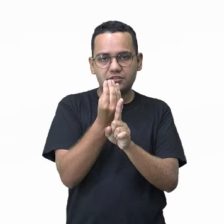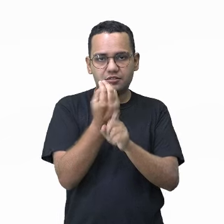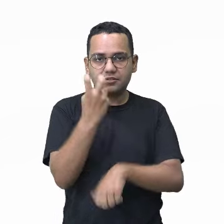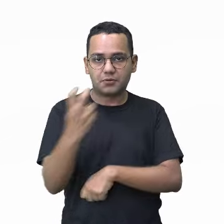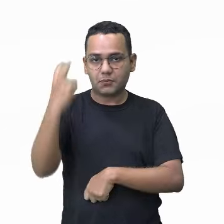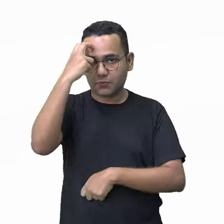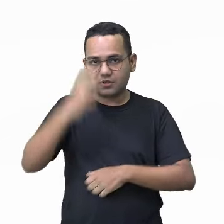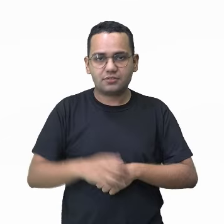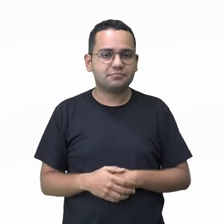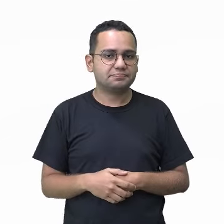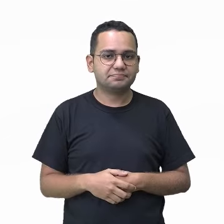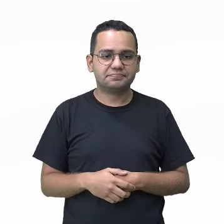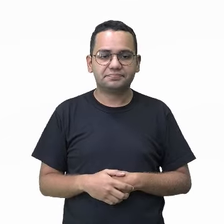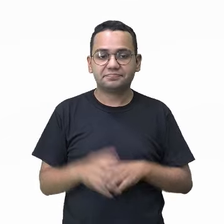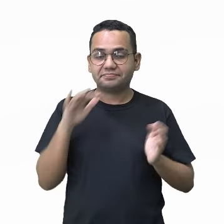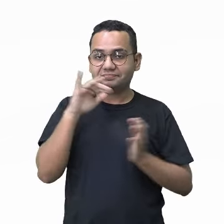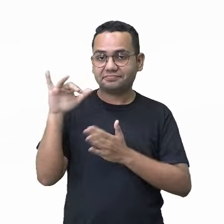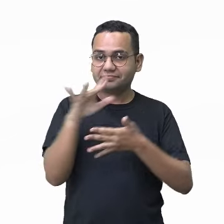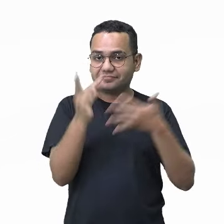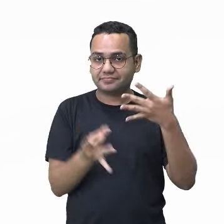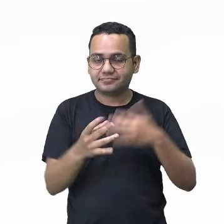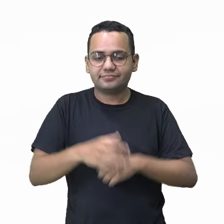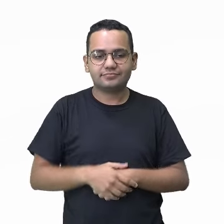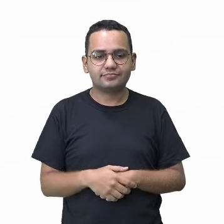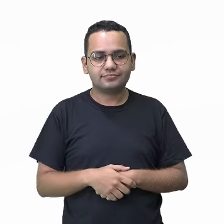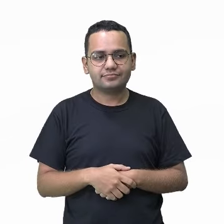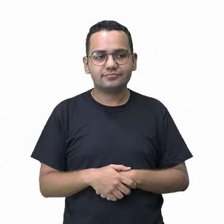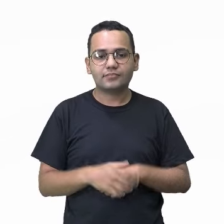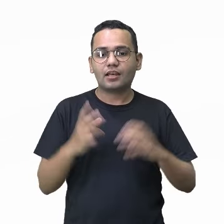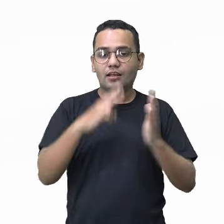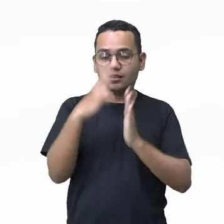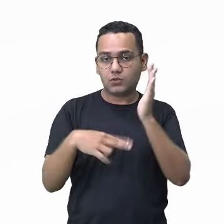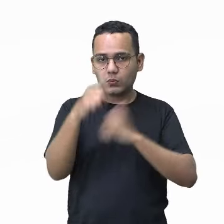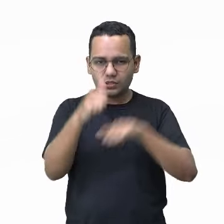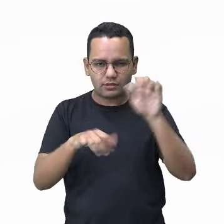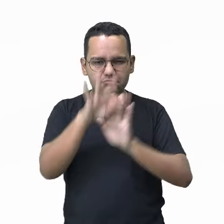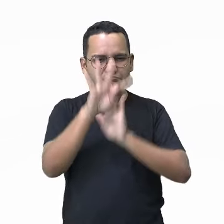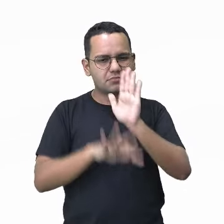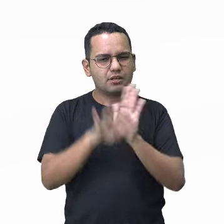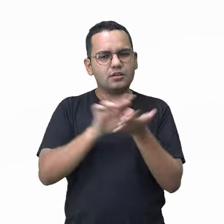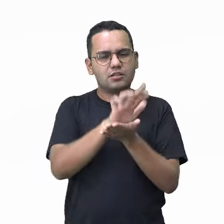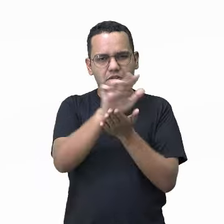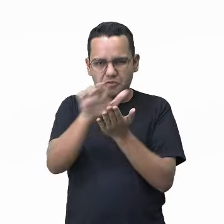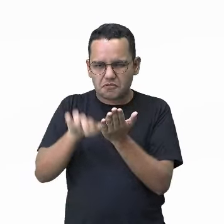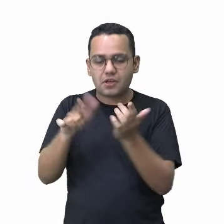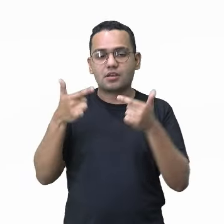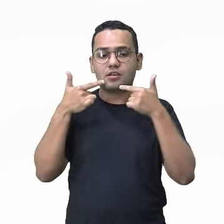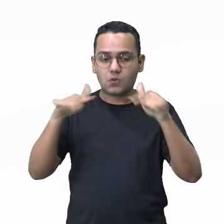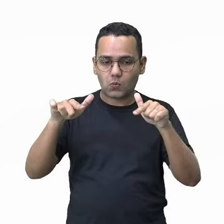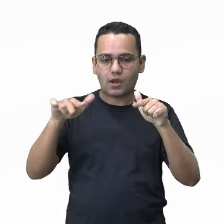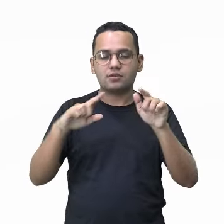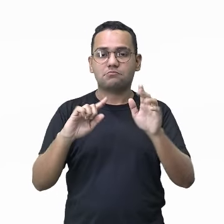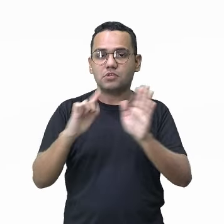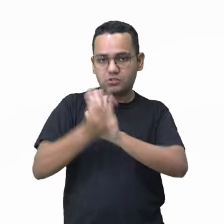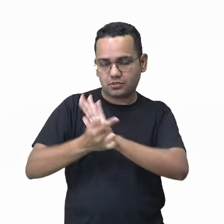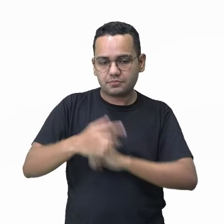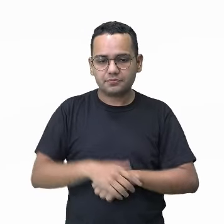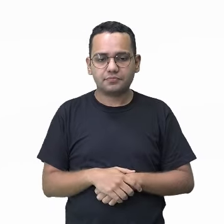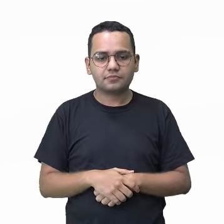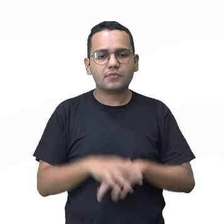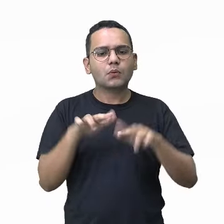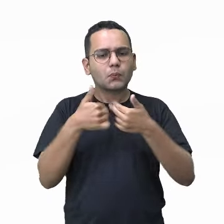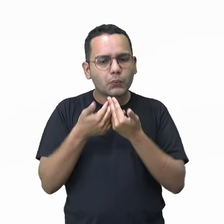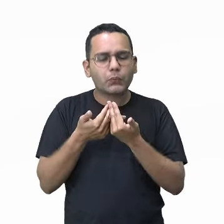e culturais etc e o nosso detalhamento leitura e análise de textos em diferentes linguagens e gêneros na